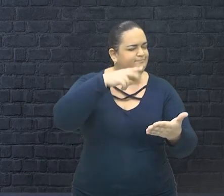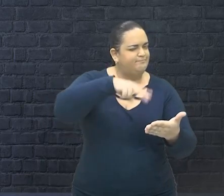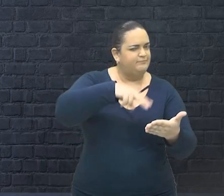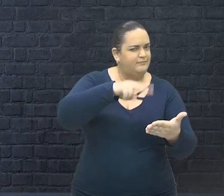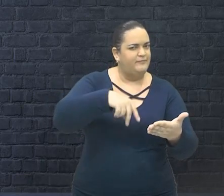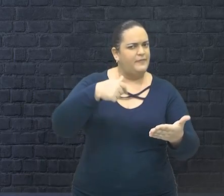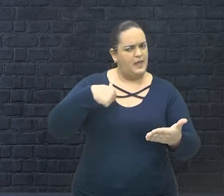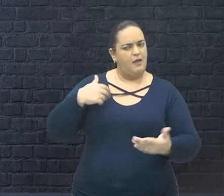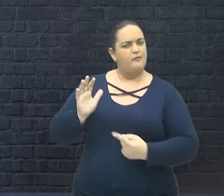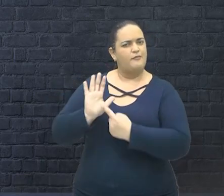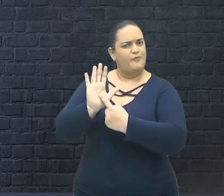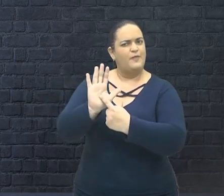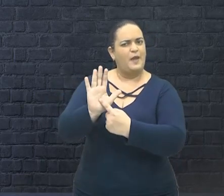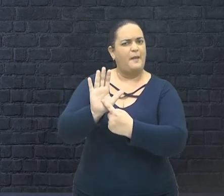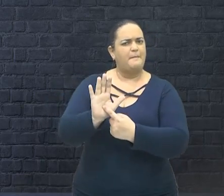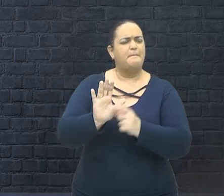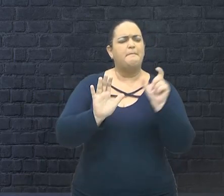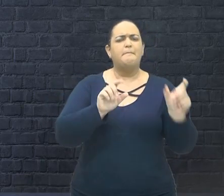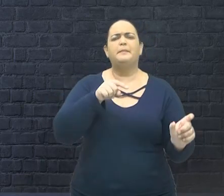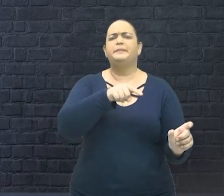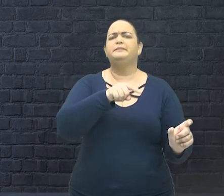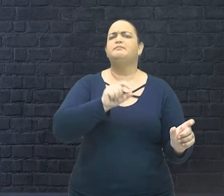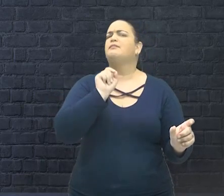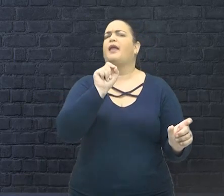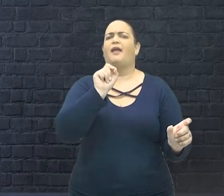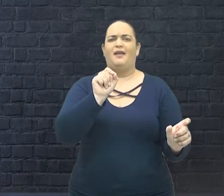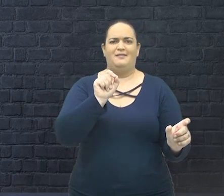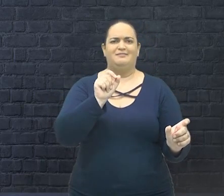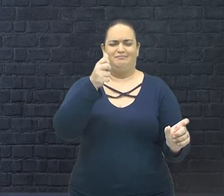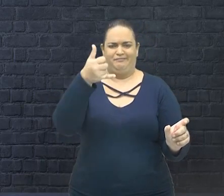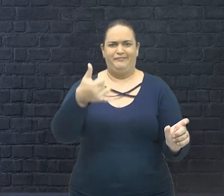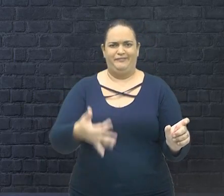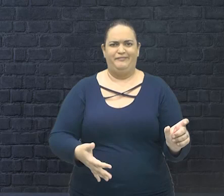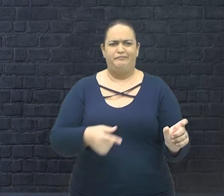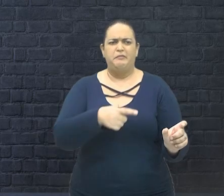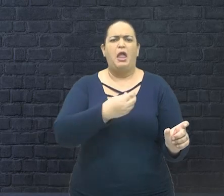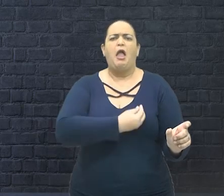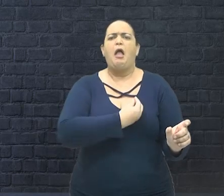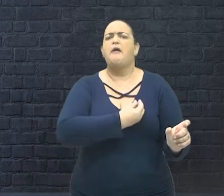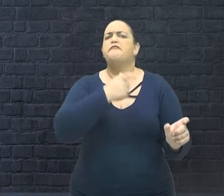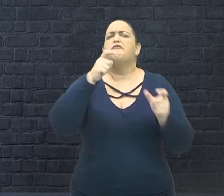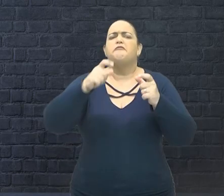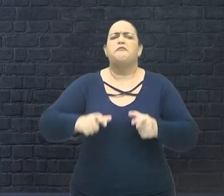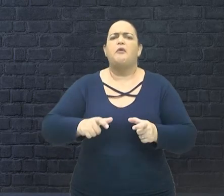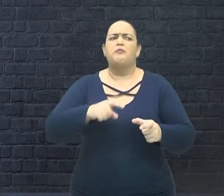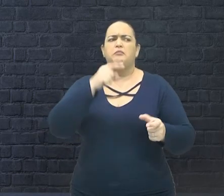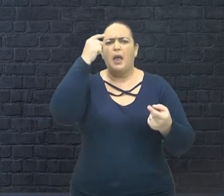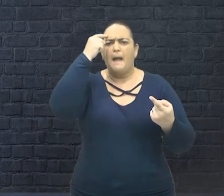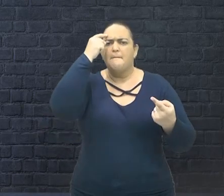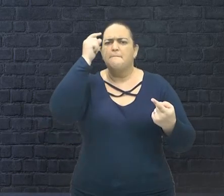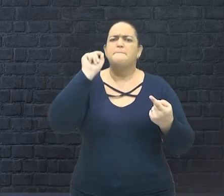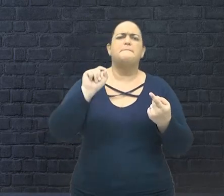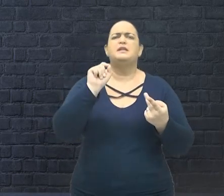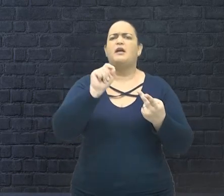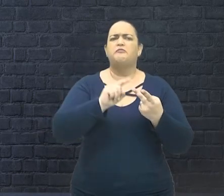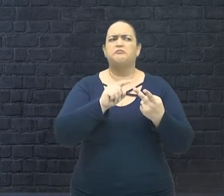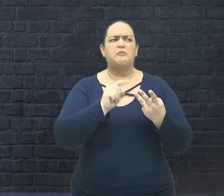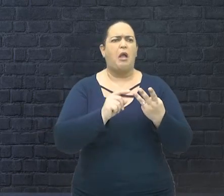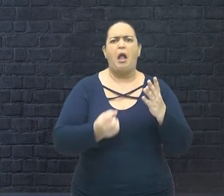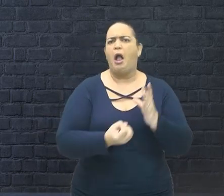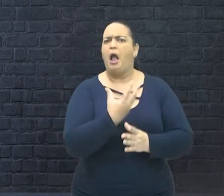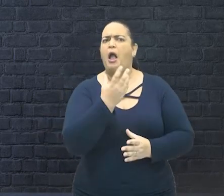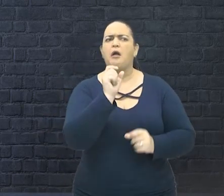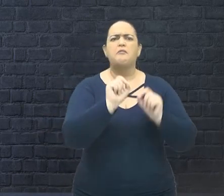breve apresentação de quem foi Carolina Maria de Jesus, onde viveu, o que pensava, o que ela